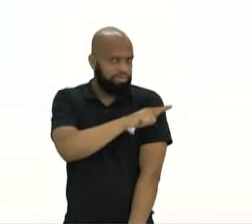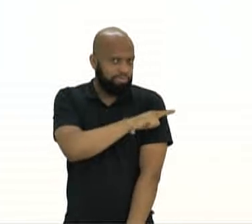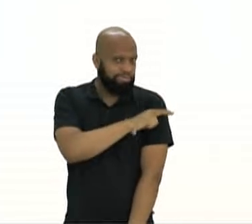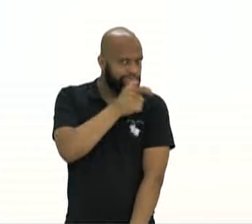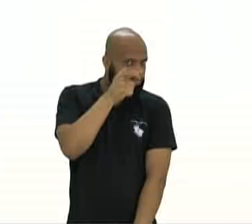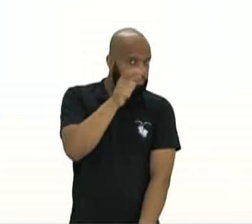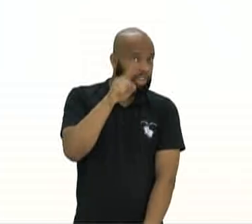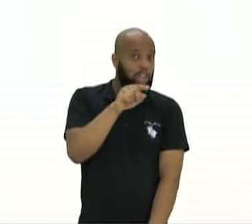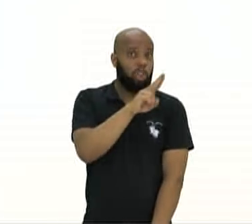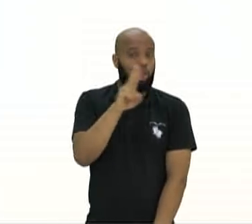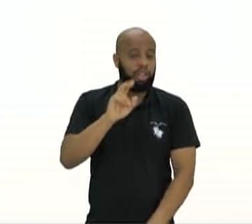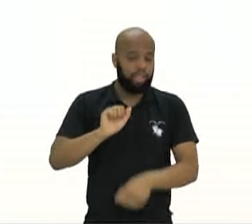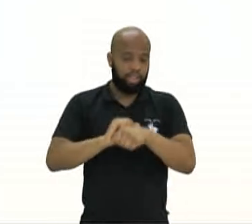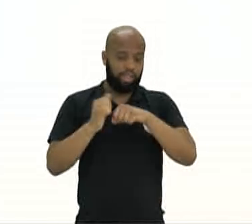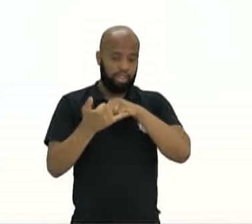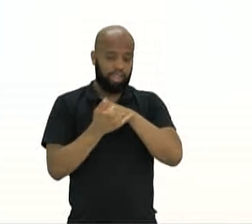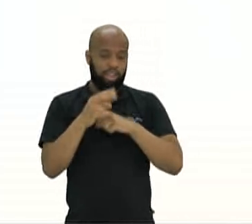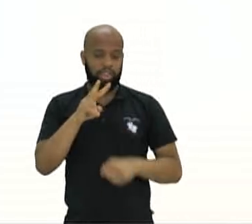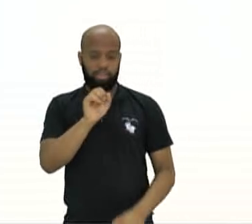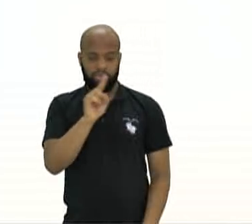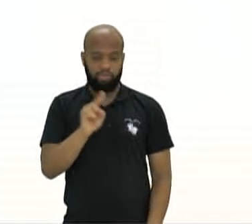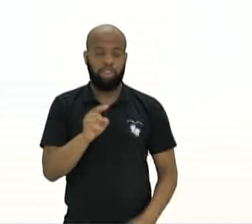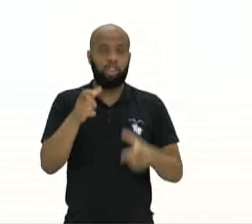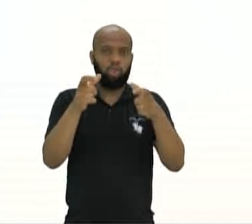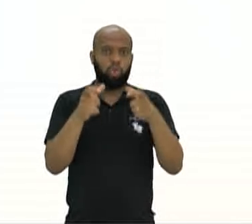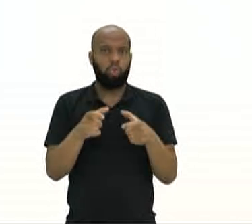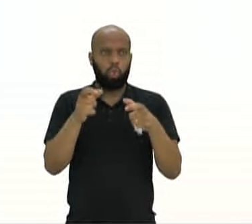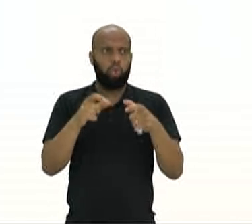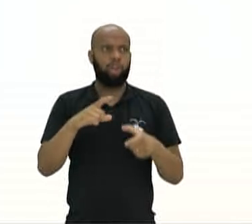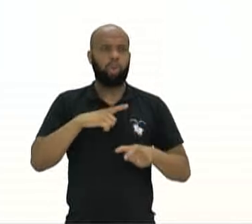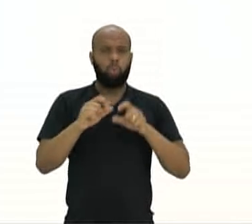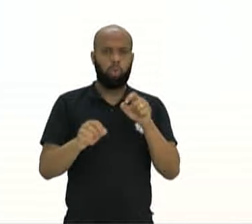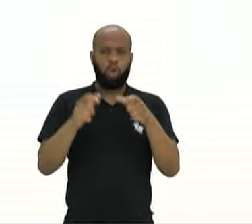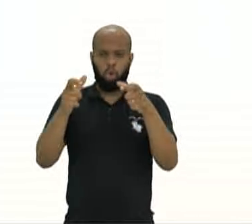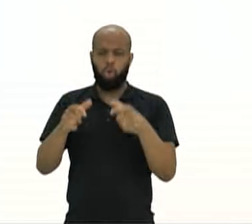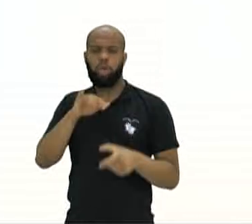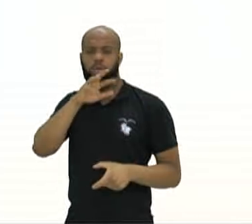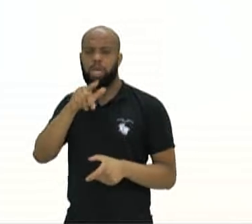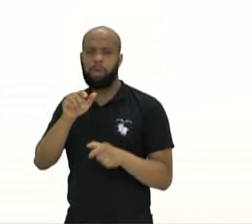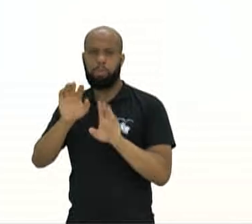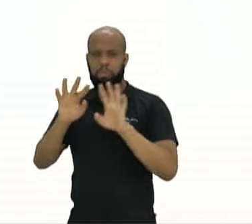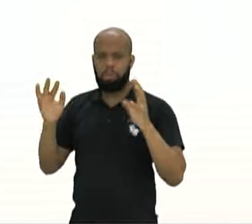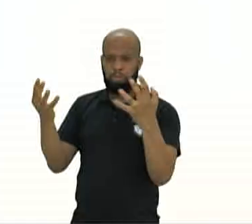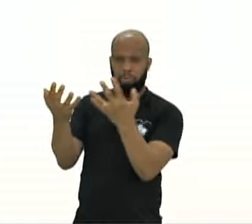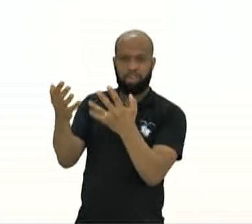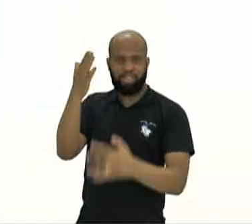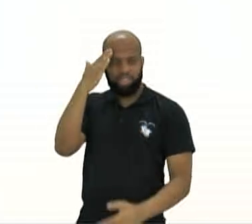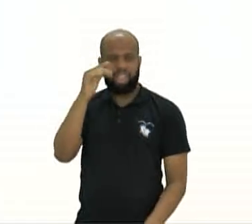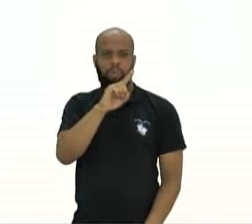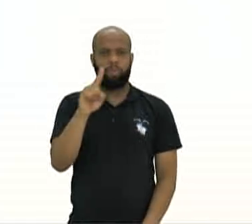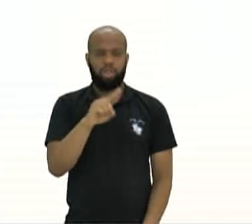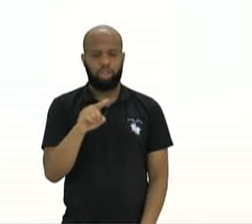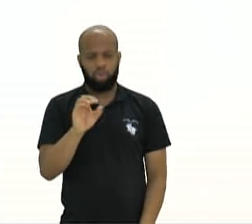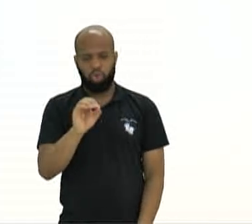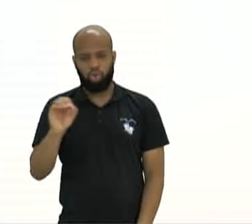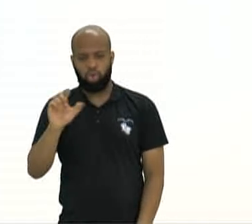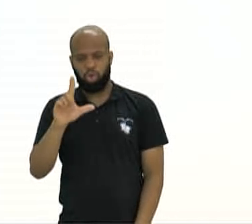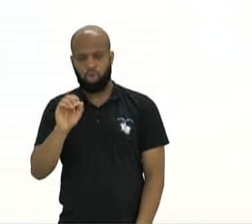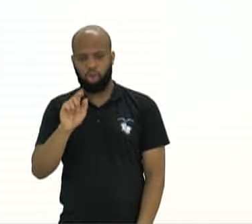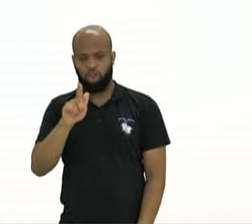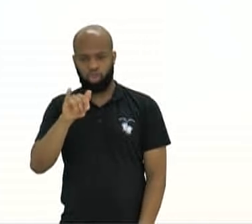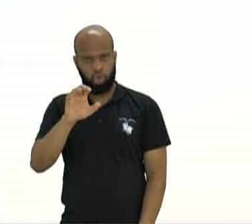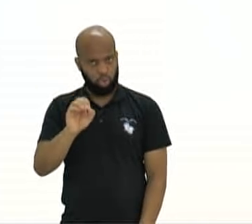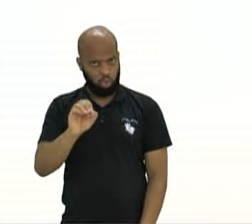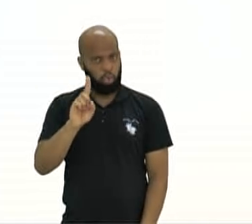a ilha de Vaz, tá? Um jardim botânico, um zoológico. Imagina, cara, o Brasil colonial do século XVII não tinha, mas nunca nós tínhamos